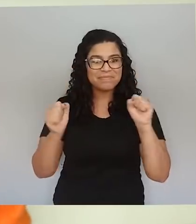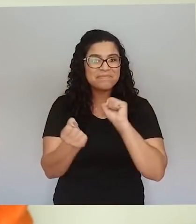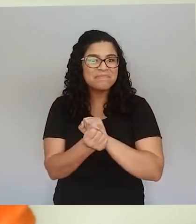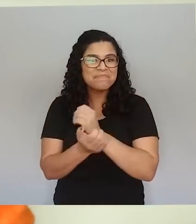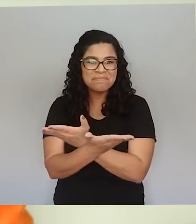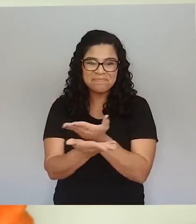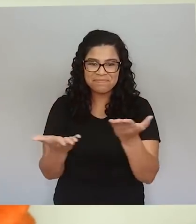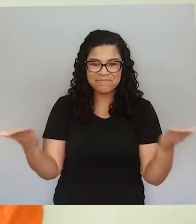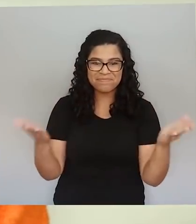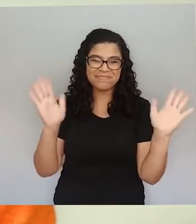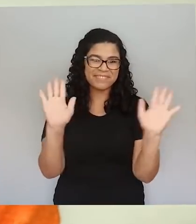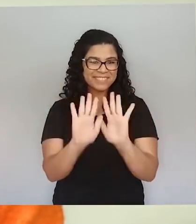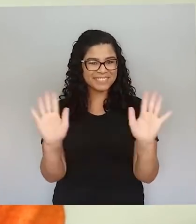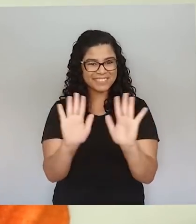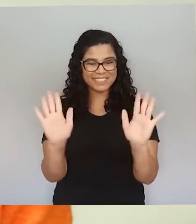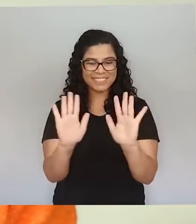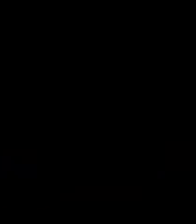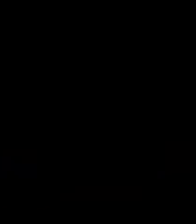ela bem bonita.